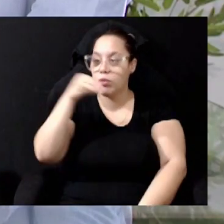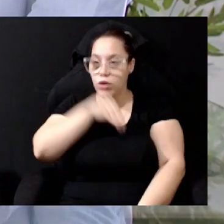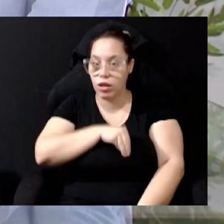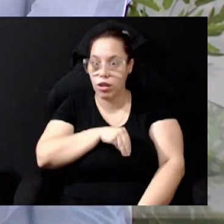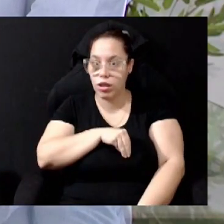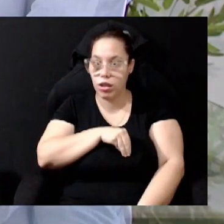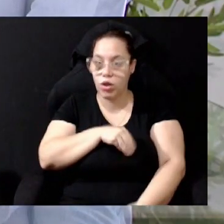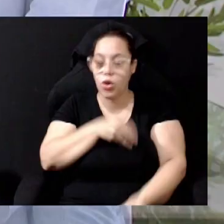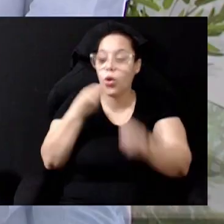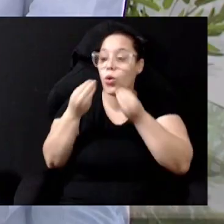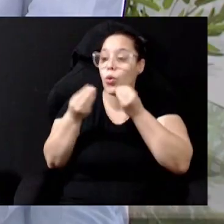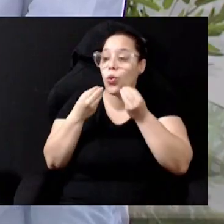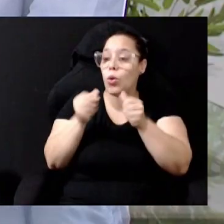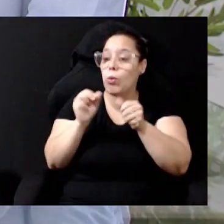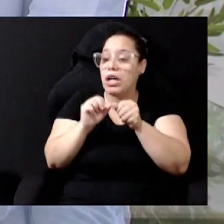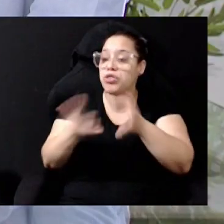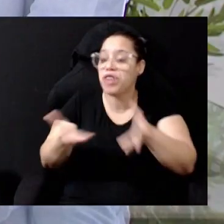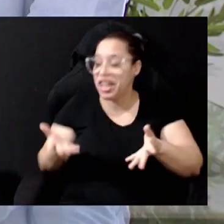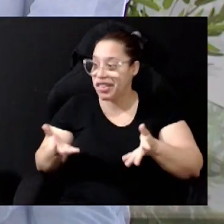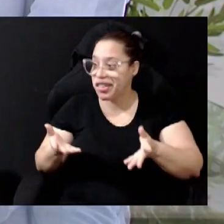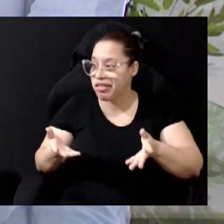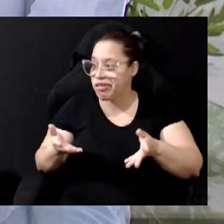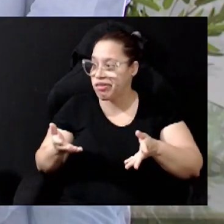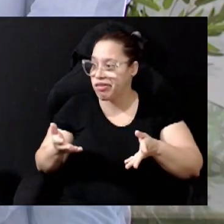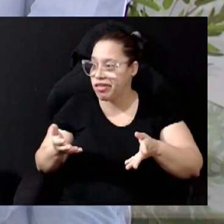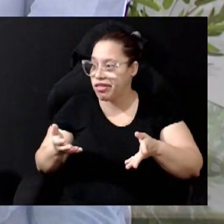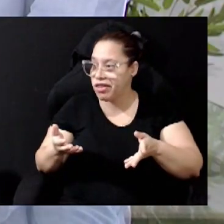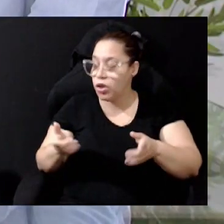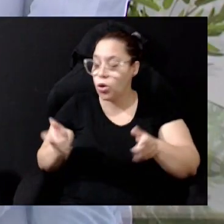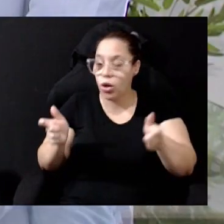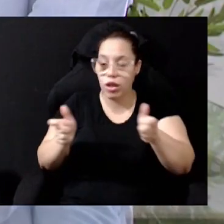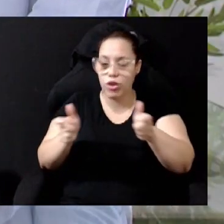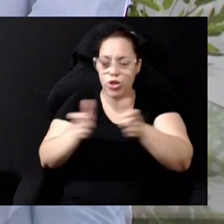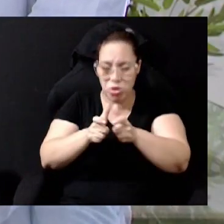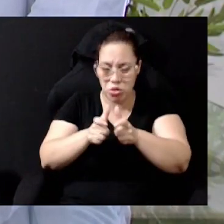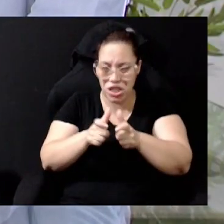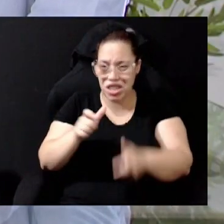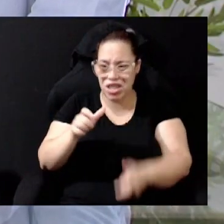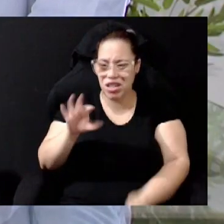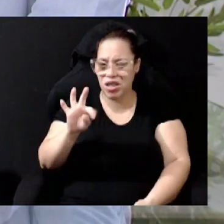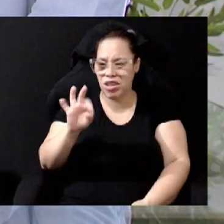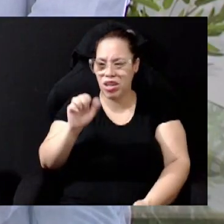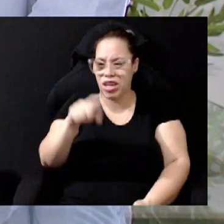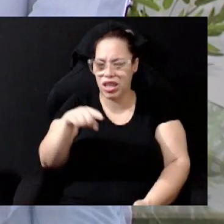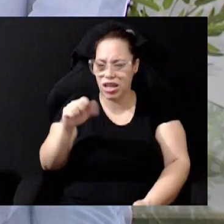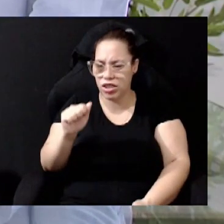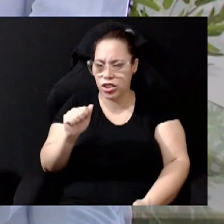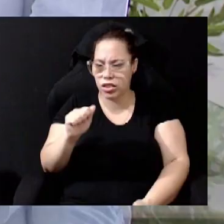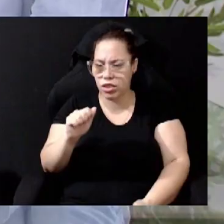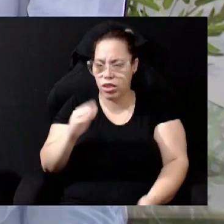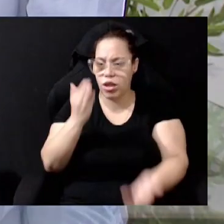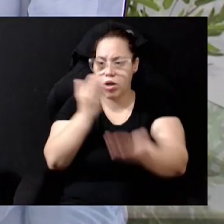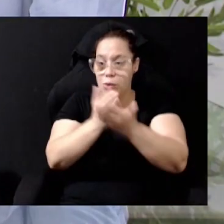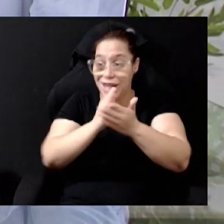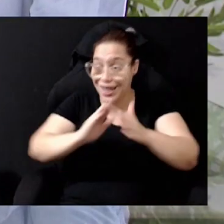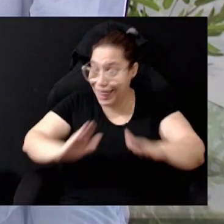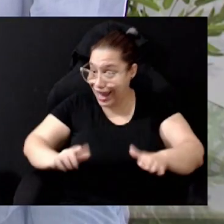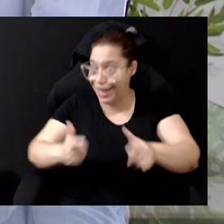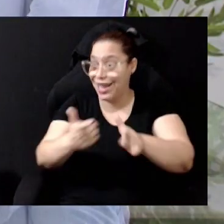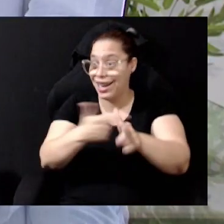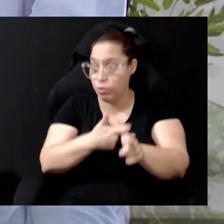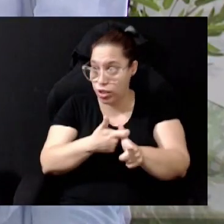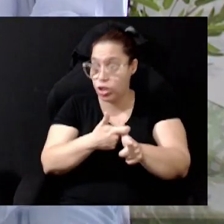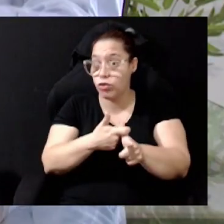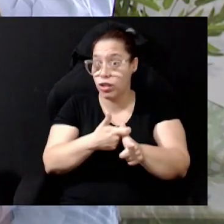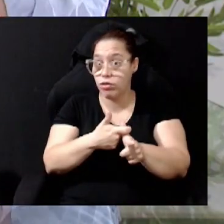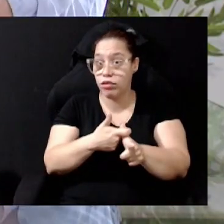pode fazer? Você tem condições de reduzir essa taxa de juros para eu quitar essa dívida definitivamente com você? É possível a gente